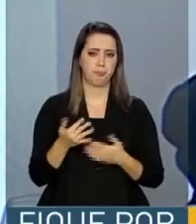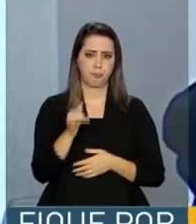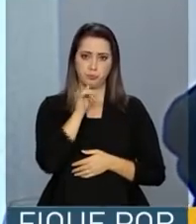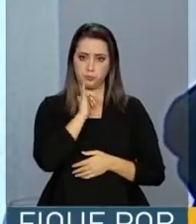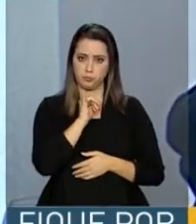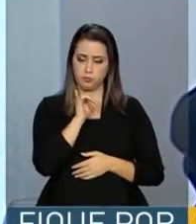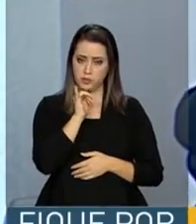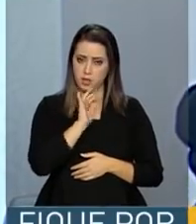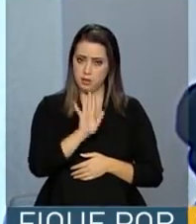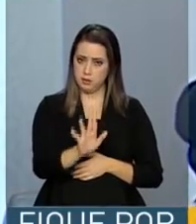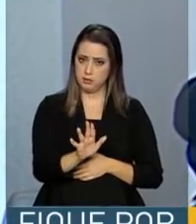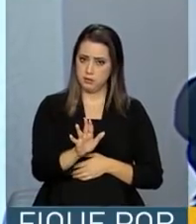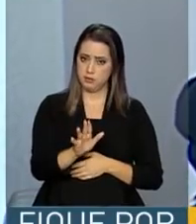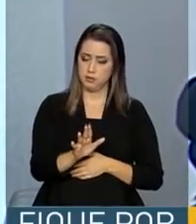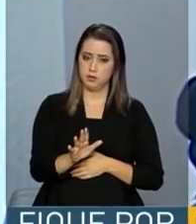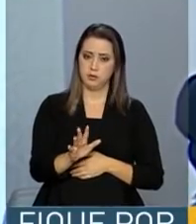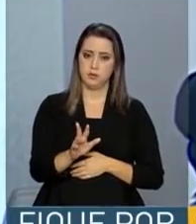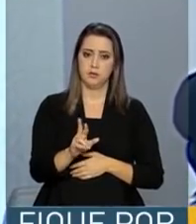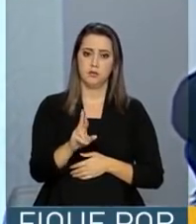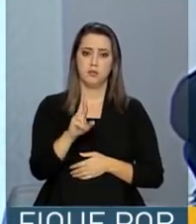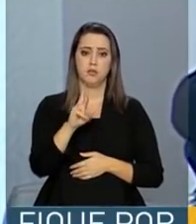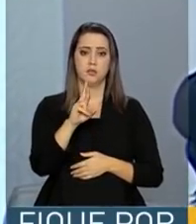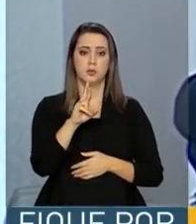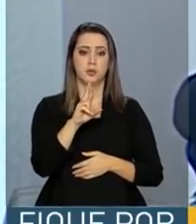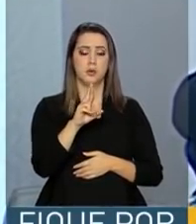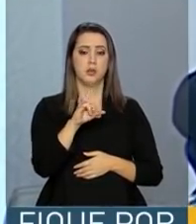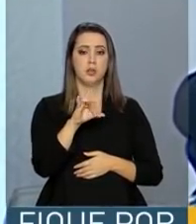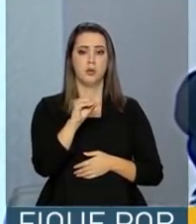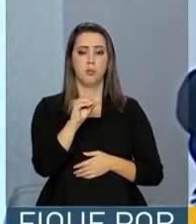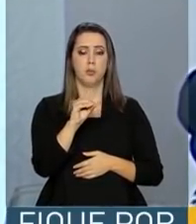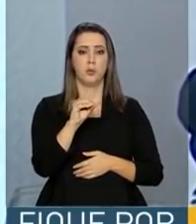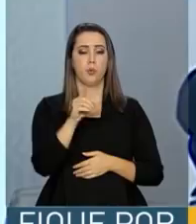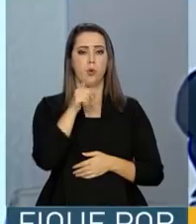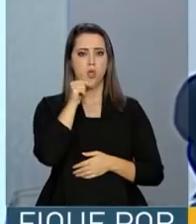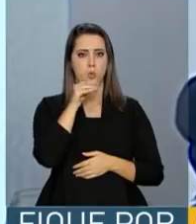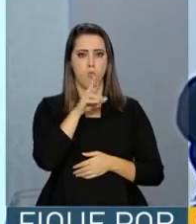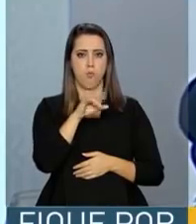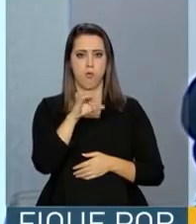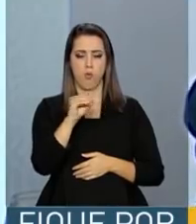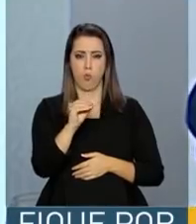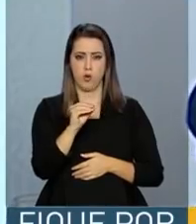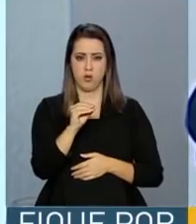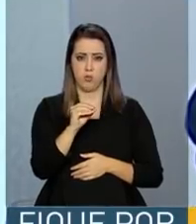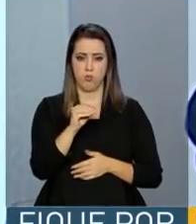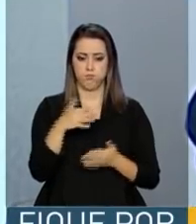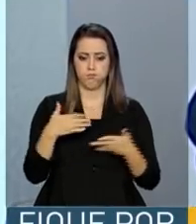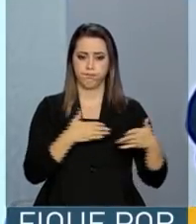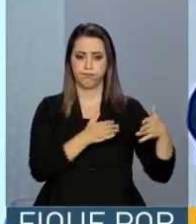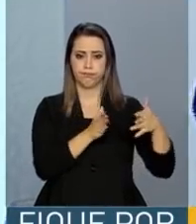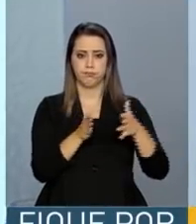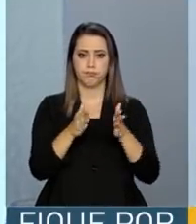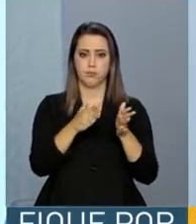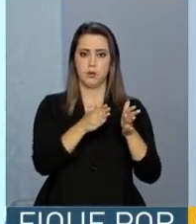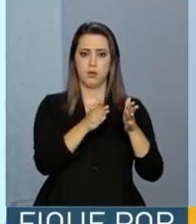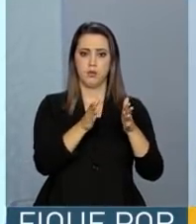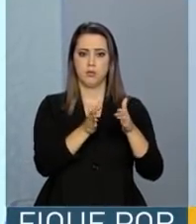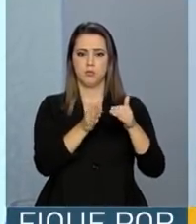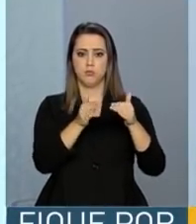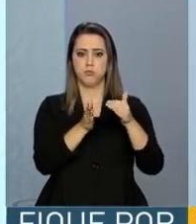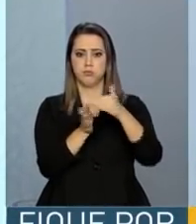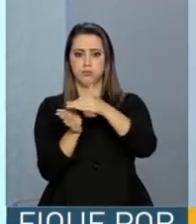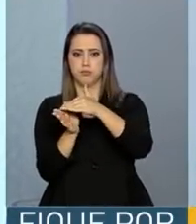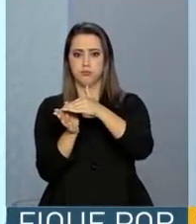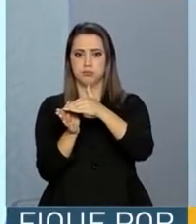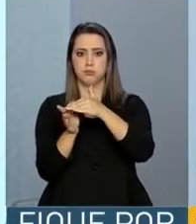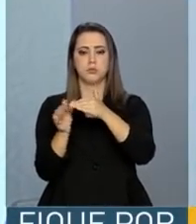a transposição do rio são francisco o botão de quase 1 bilhão de reais há um ano passado pra fazer o primeiro